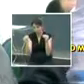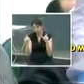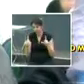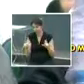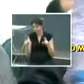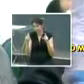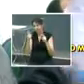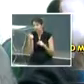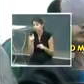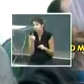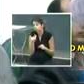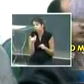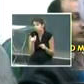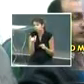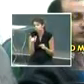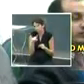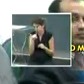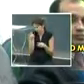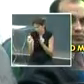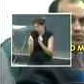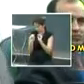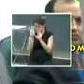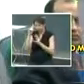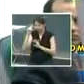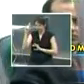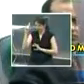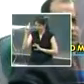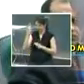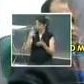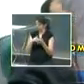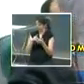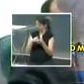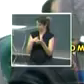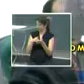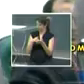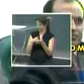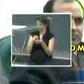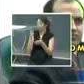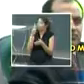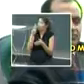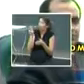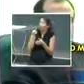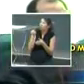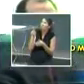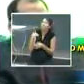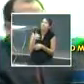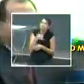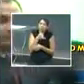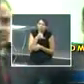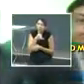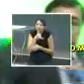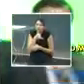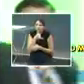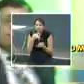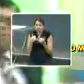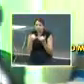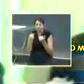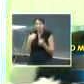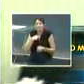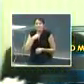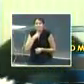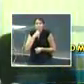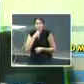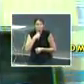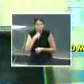Aí eu quero ver você dar glória a Deus mesmo com a garganta amarrada, um nó no meio da goela, e você levantar a tua mão e dizer: